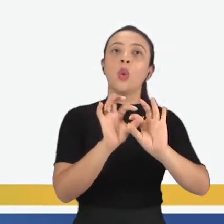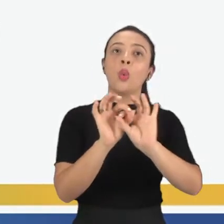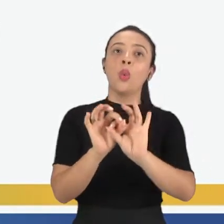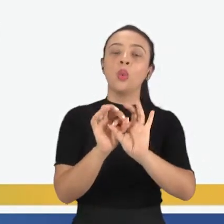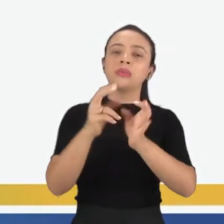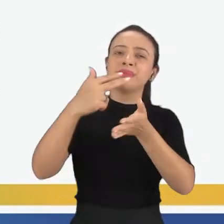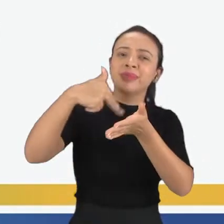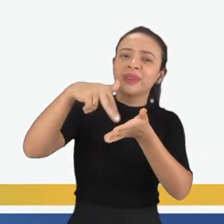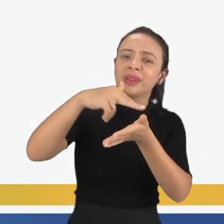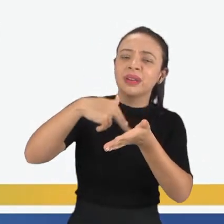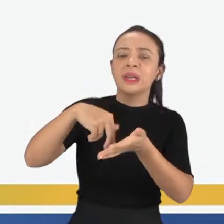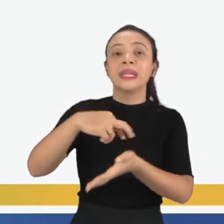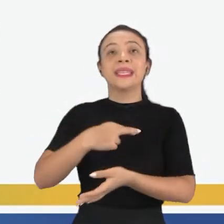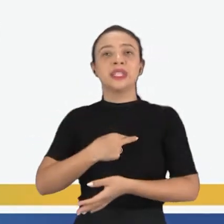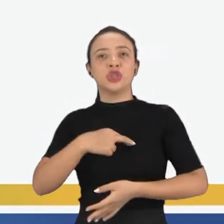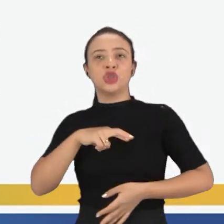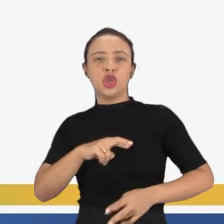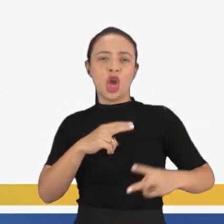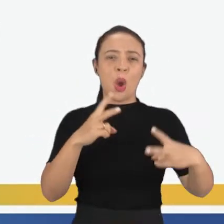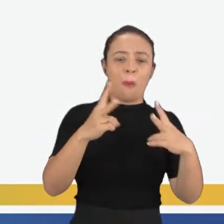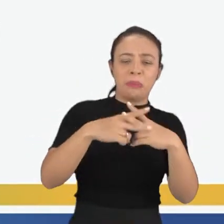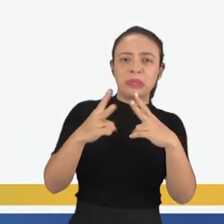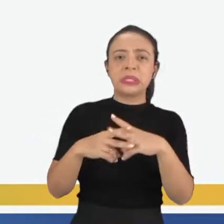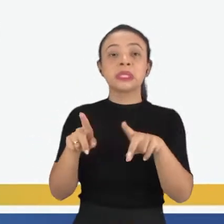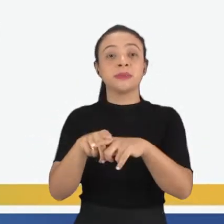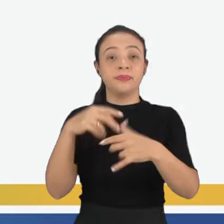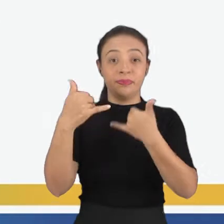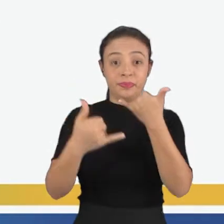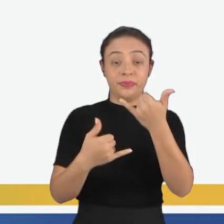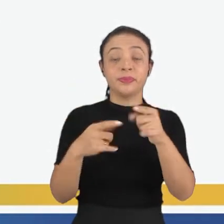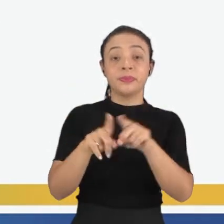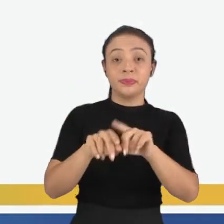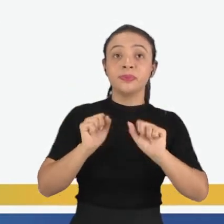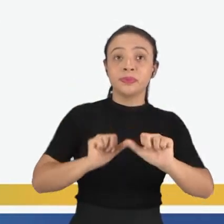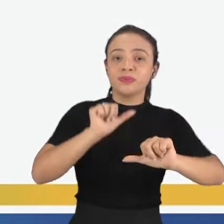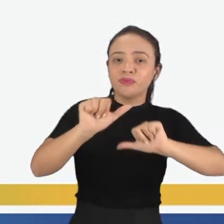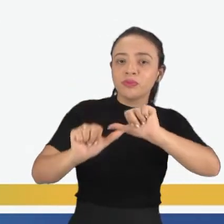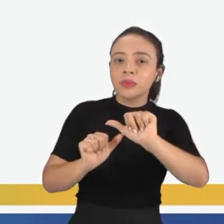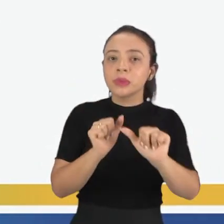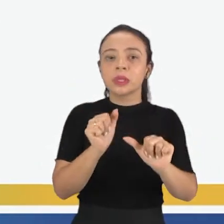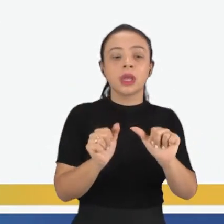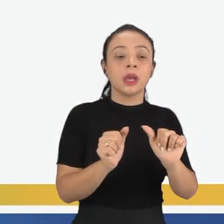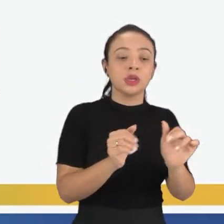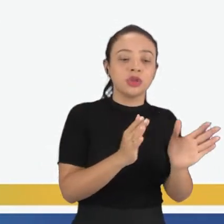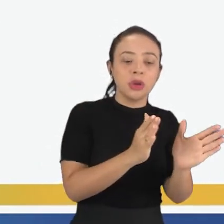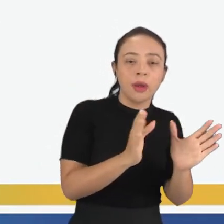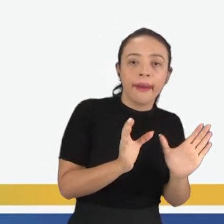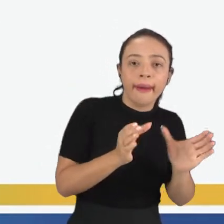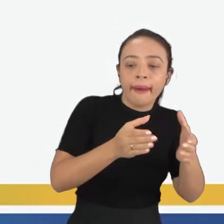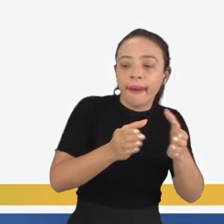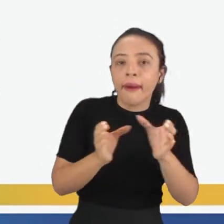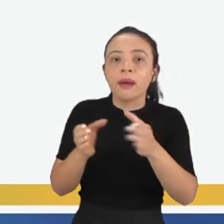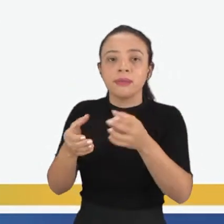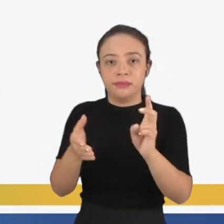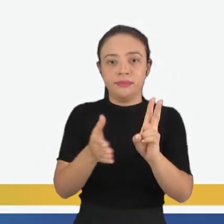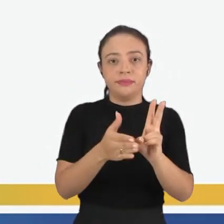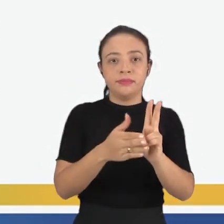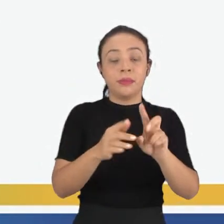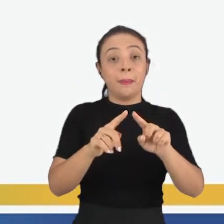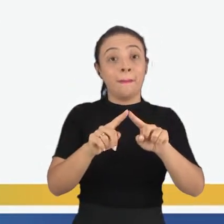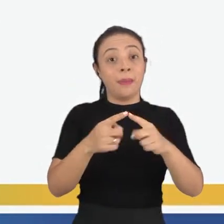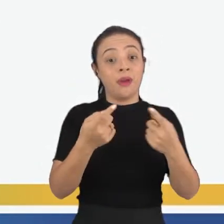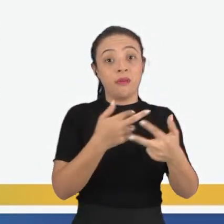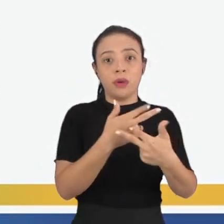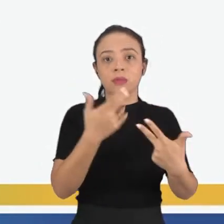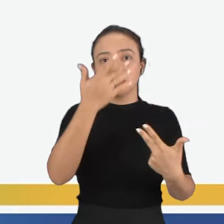dança, religião, luta e brincadeira. E ele pode variar de acordo com a cultura de de cada povo, mas é praticado por